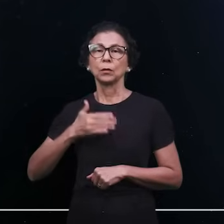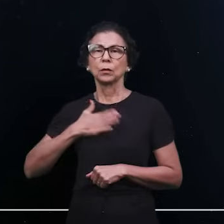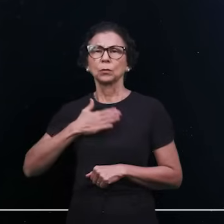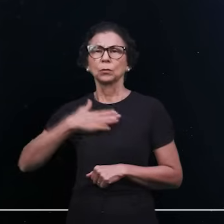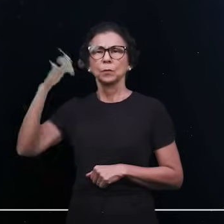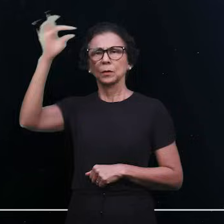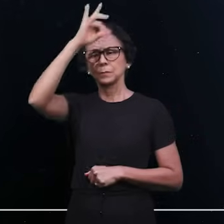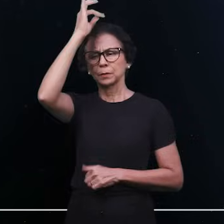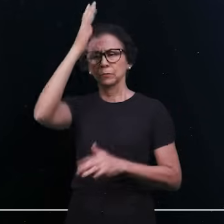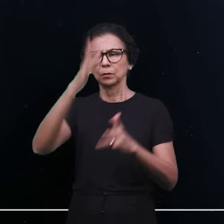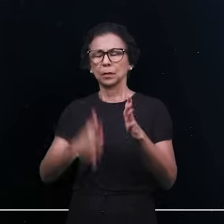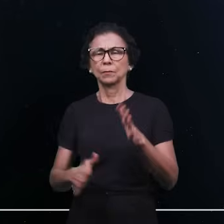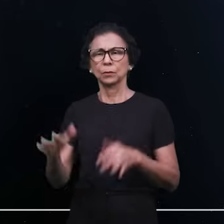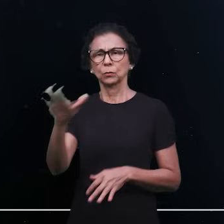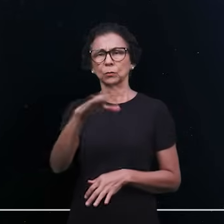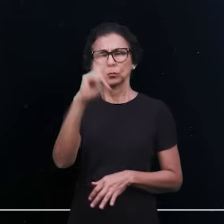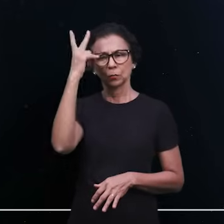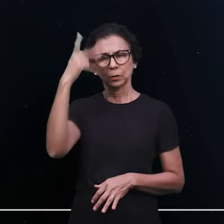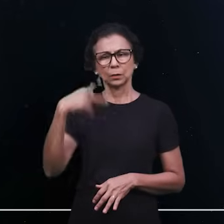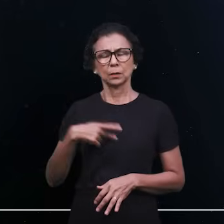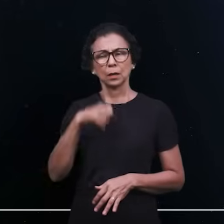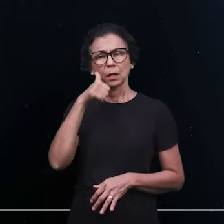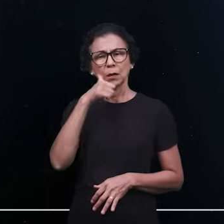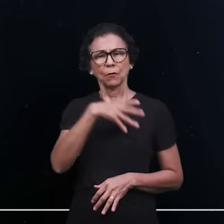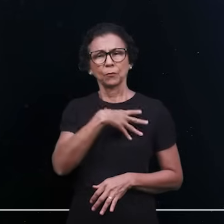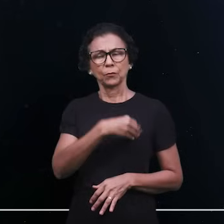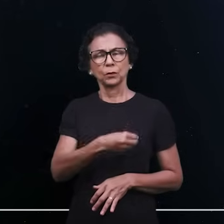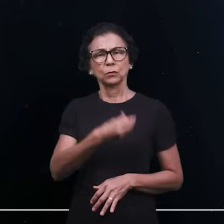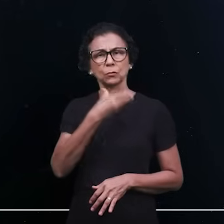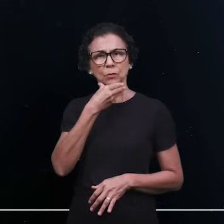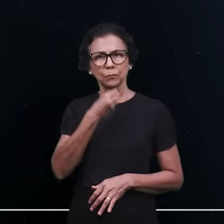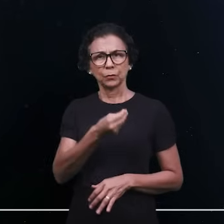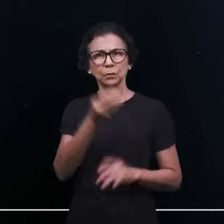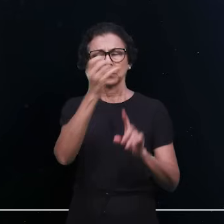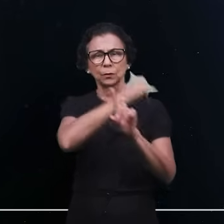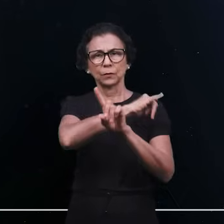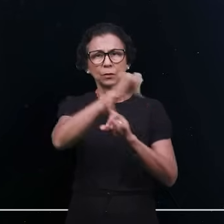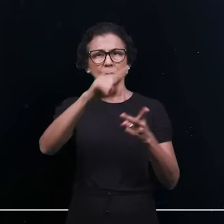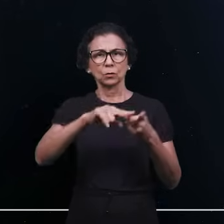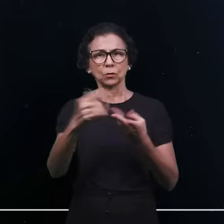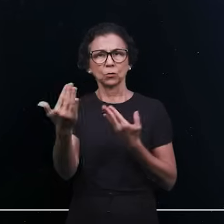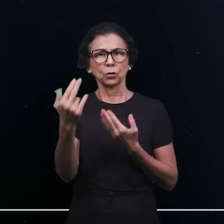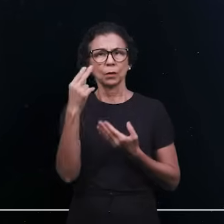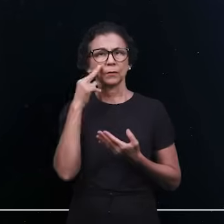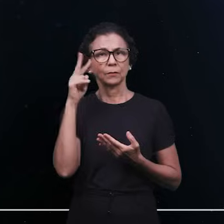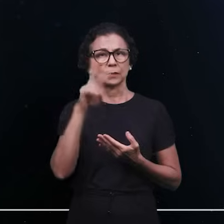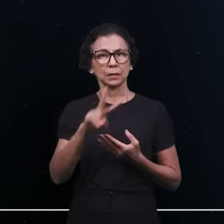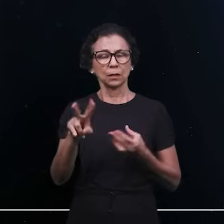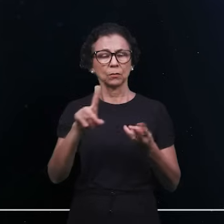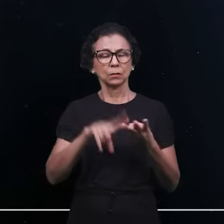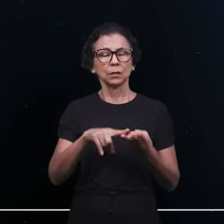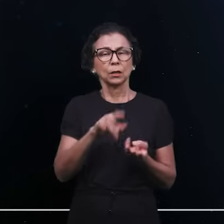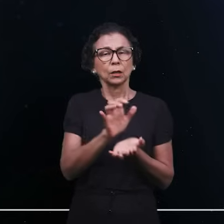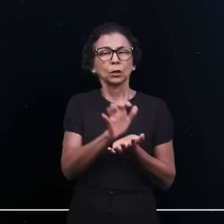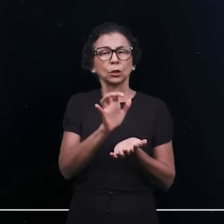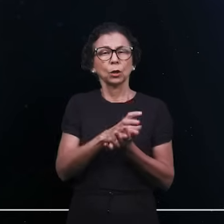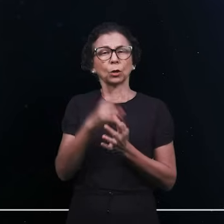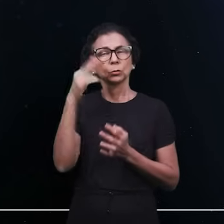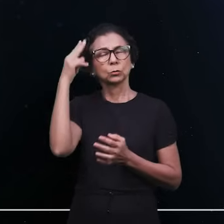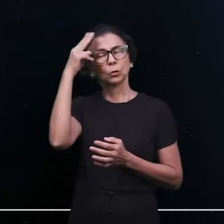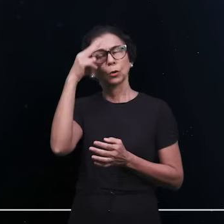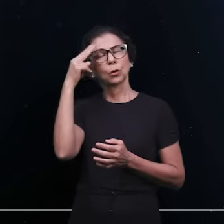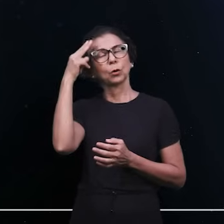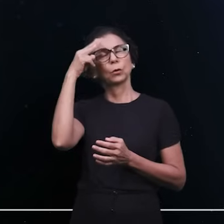toda a carne, e os vossos filhos e as vossas filhas profetizarão, os vossos jovens terão visões, e os vossos velhos